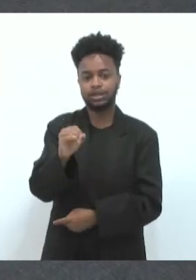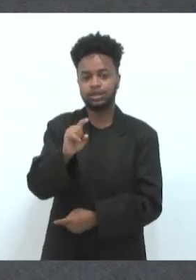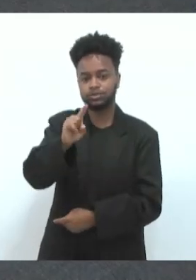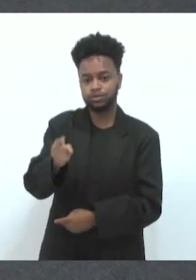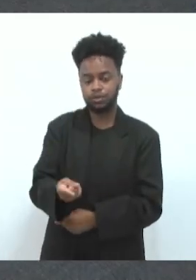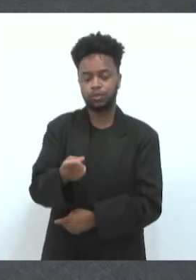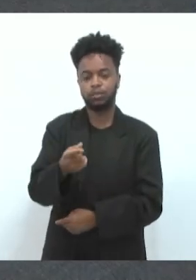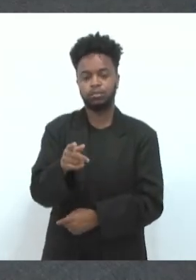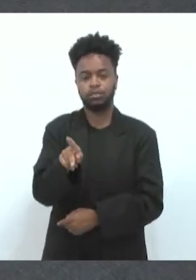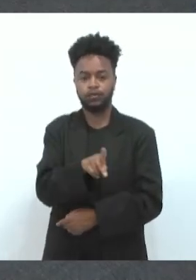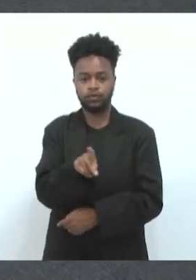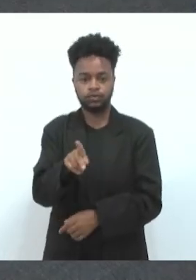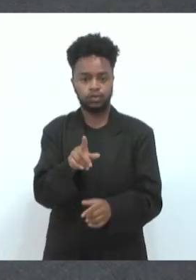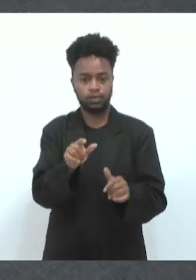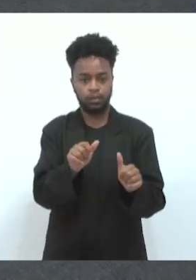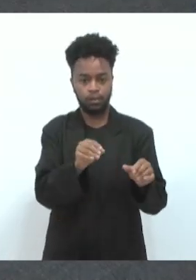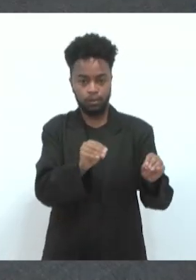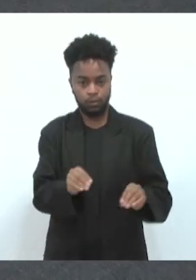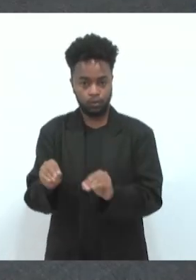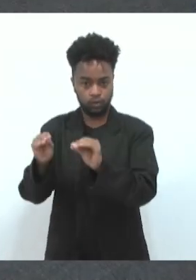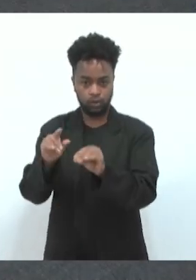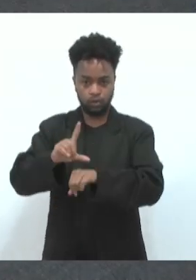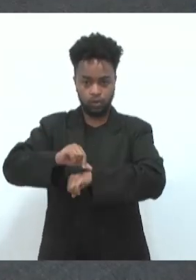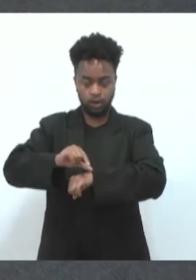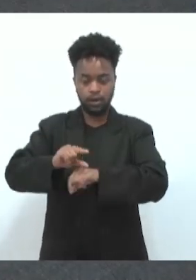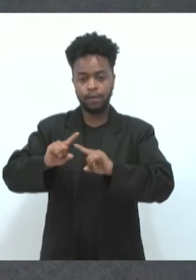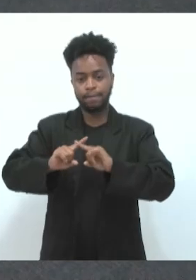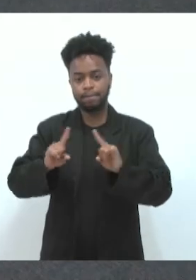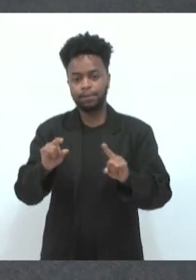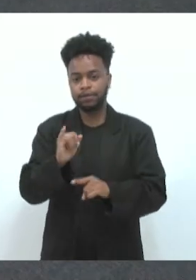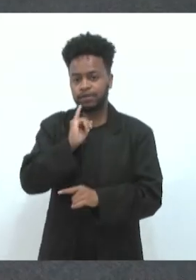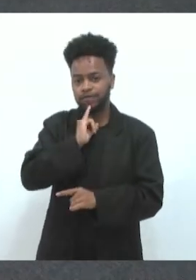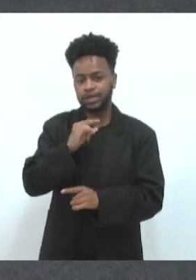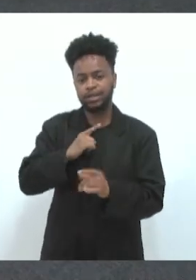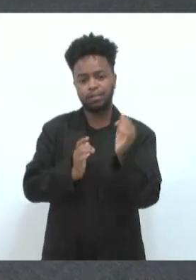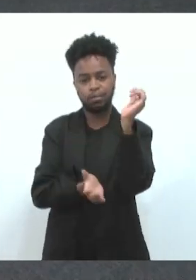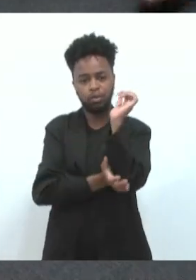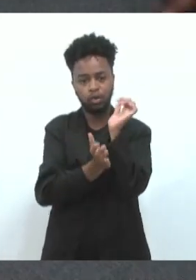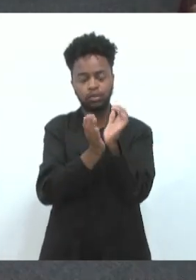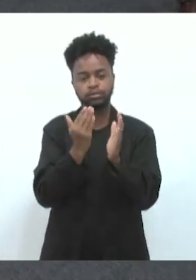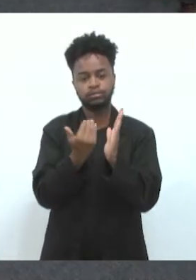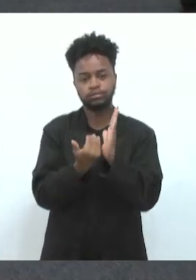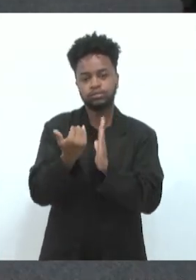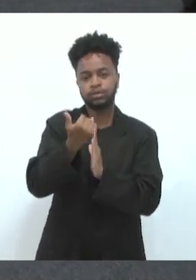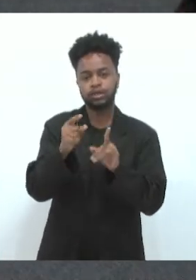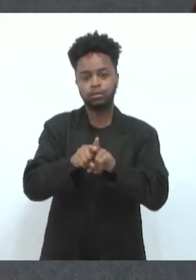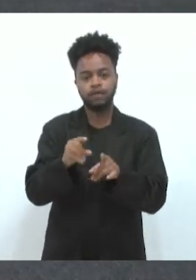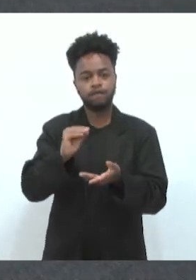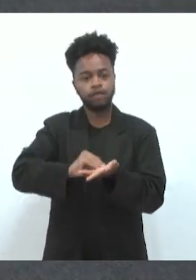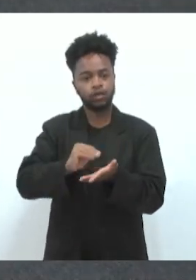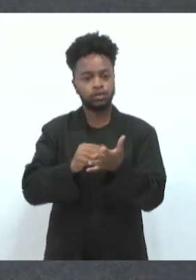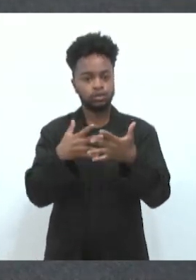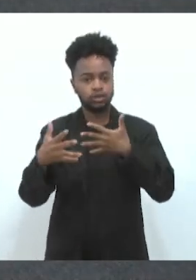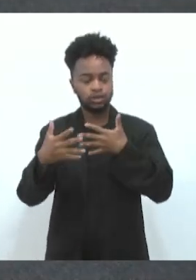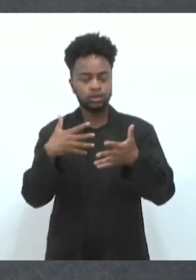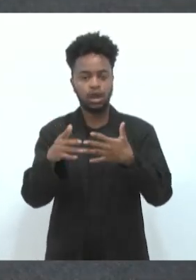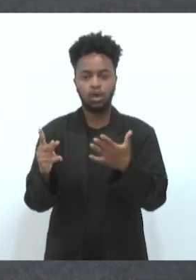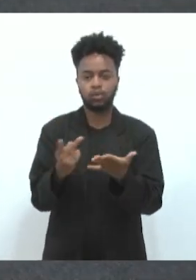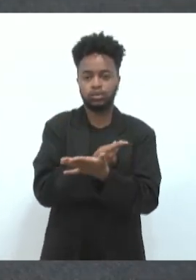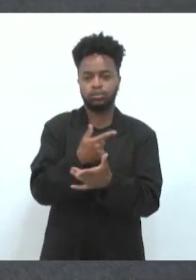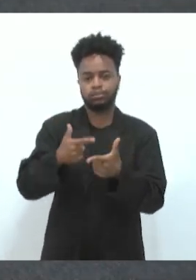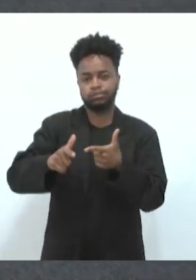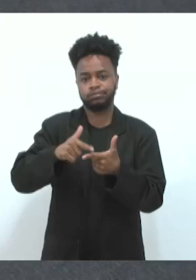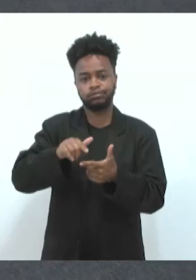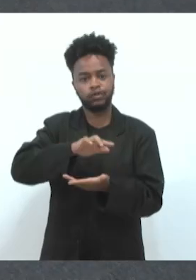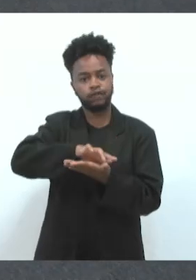profissionais migrando, mas, infelizmente, posturas burocráticas, falta de esclarecimento, estão levando a uma série de problemas